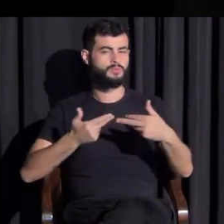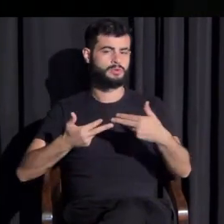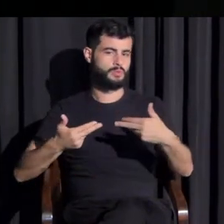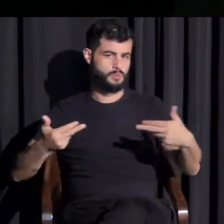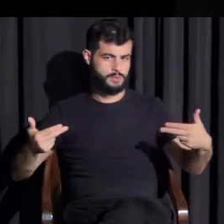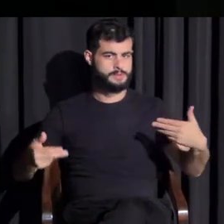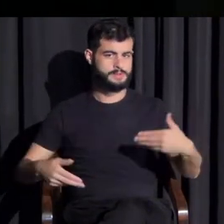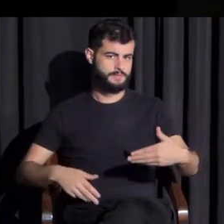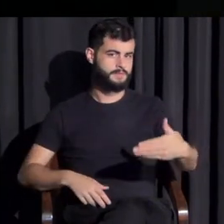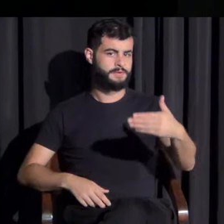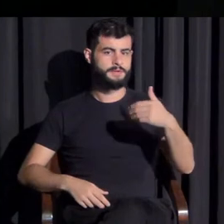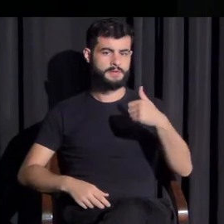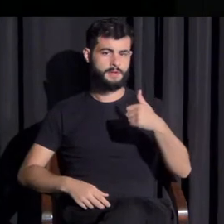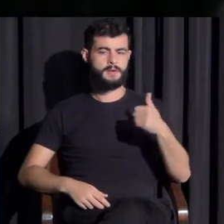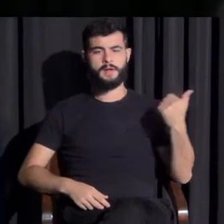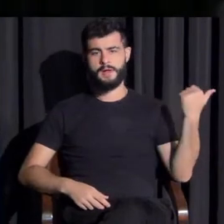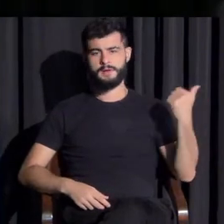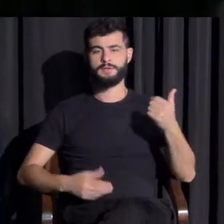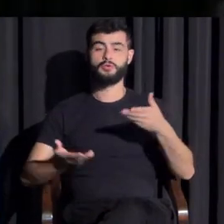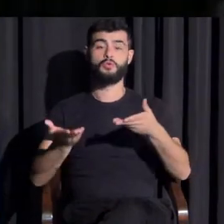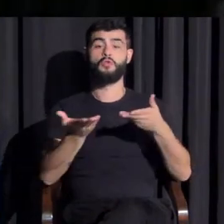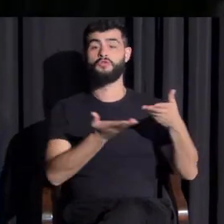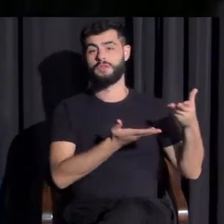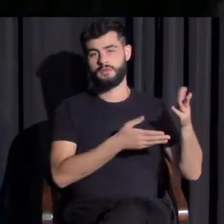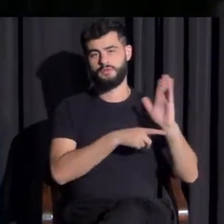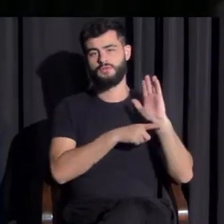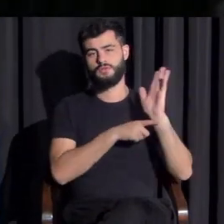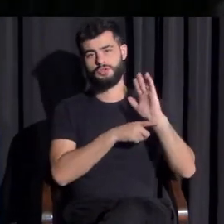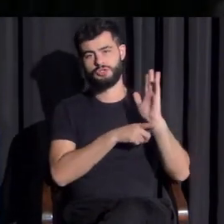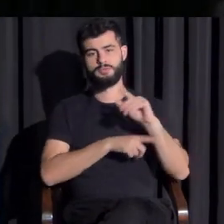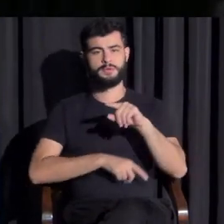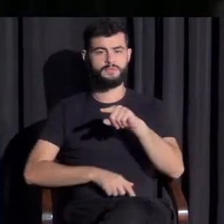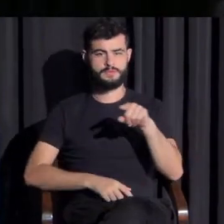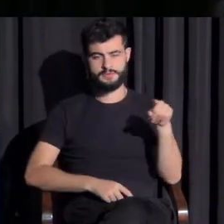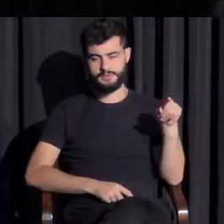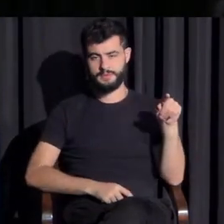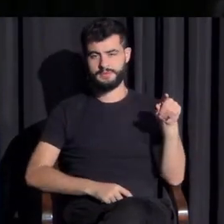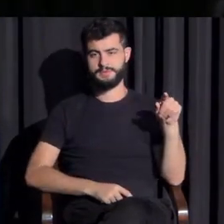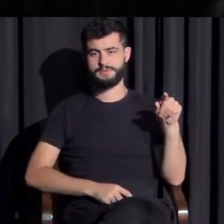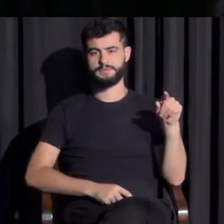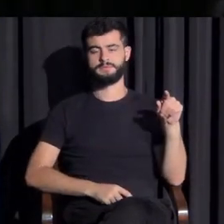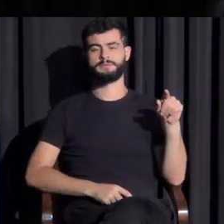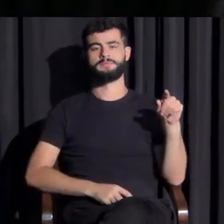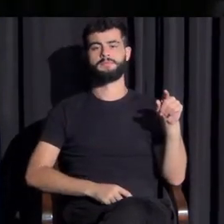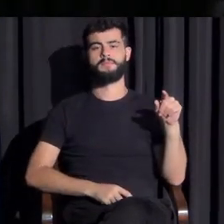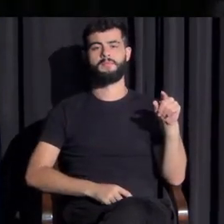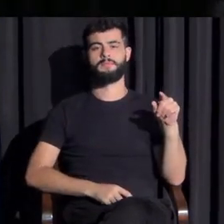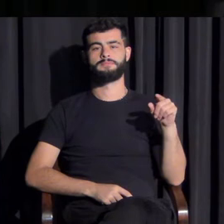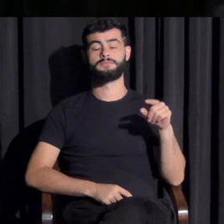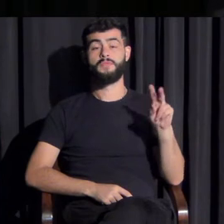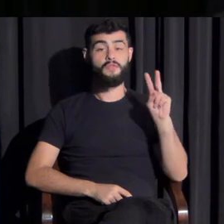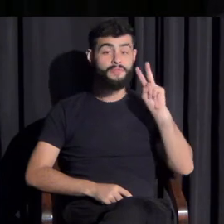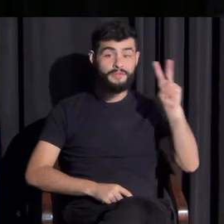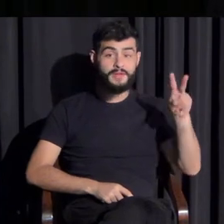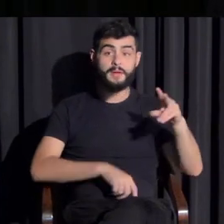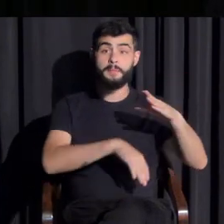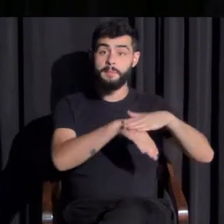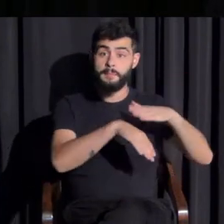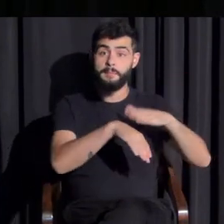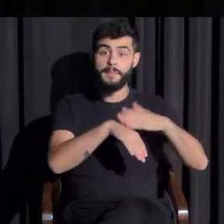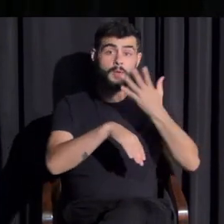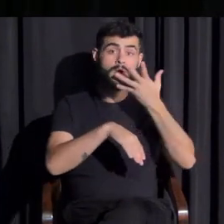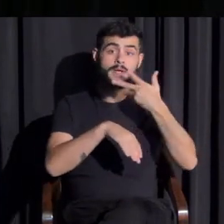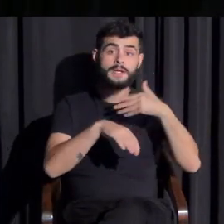virão. Tá? Então, é um vídeo convite para que vocês, a partir das produções das crianças,